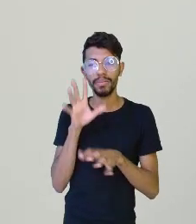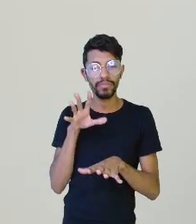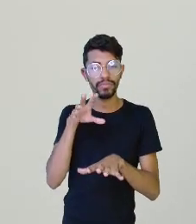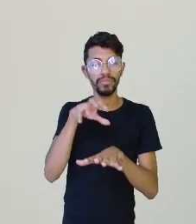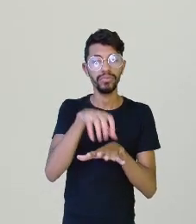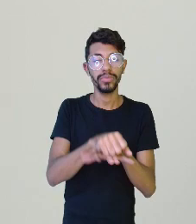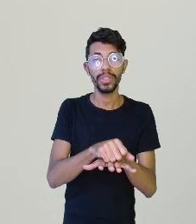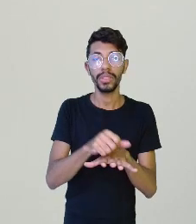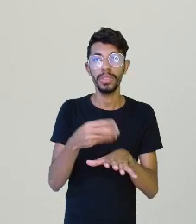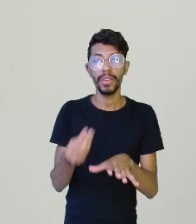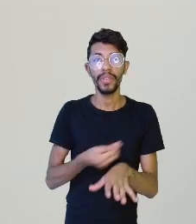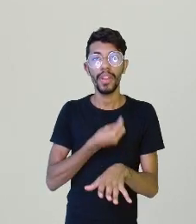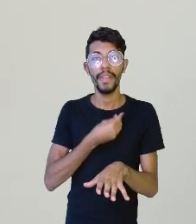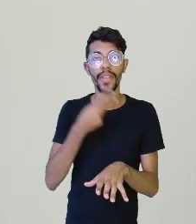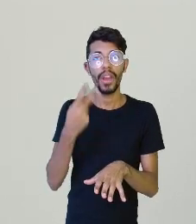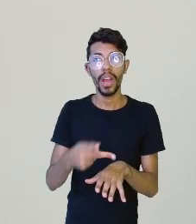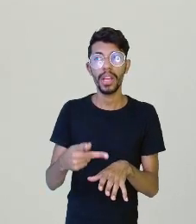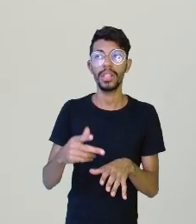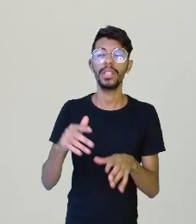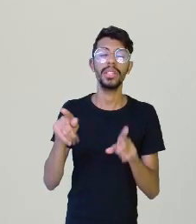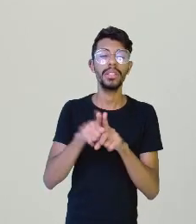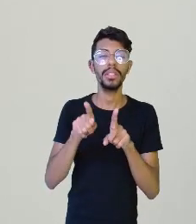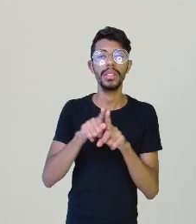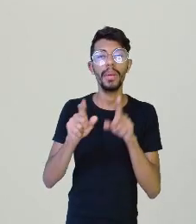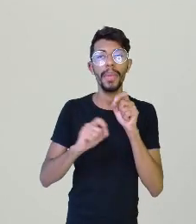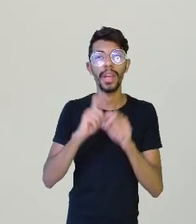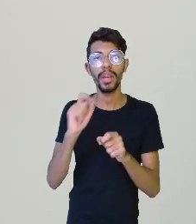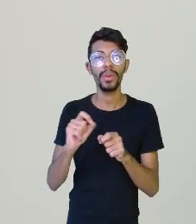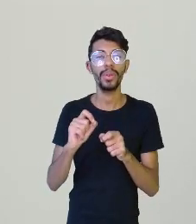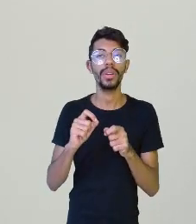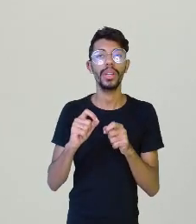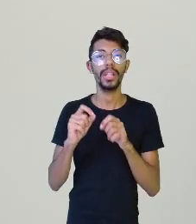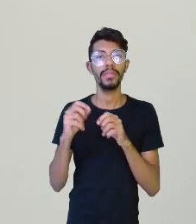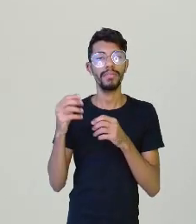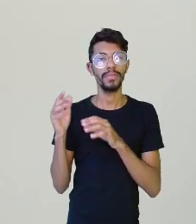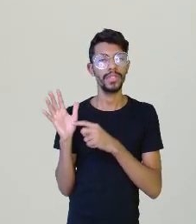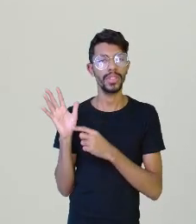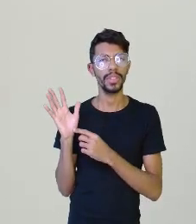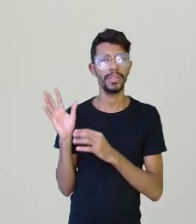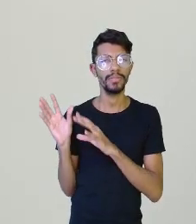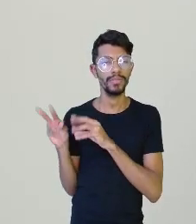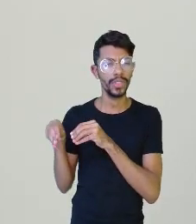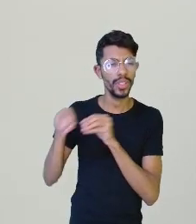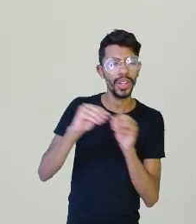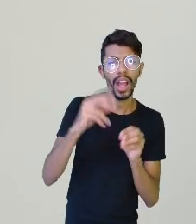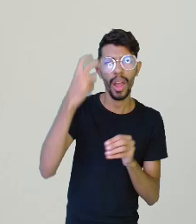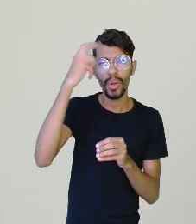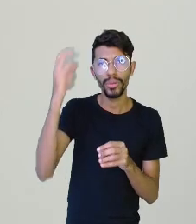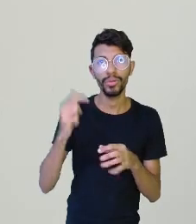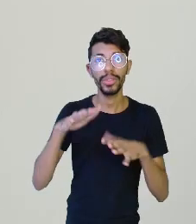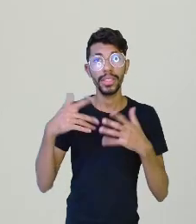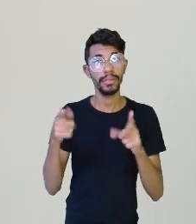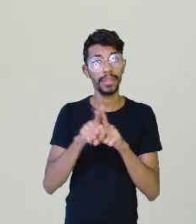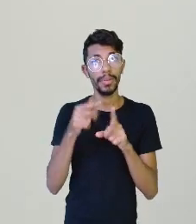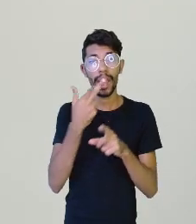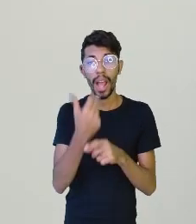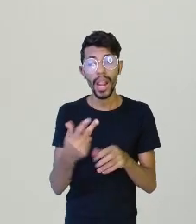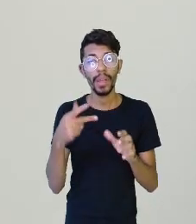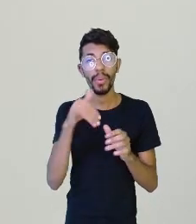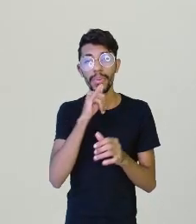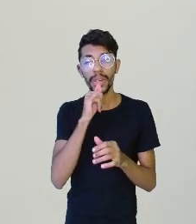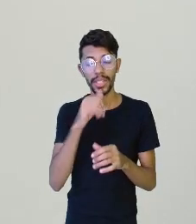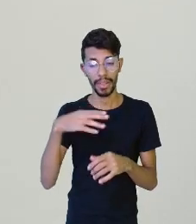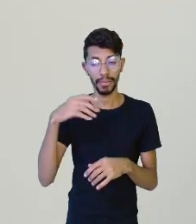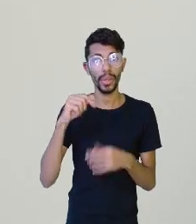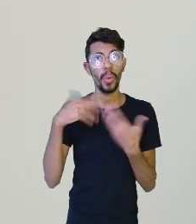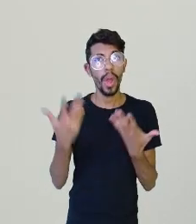falamos que língua? Qual é o nosso idioma? Língua portuguesa. Tá? Veio de onde? Veio com quem? Com os portugueses. Muito da nossa comida, das